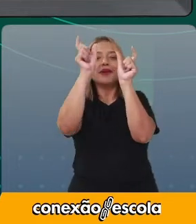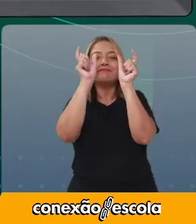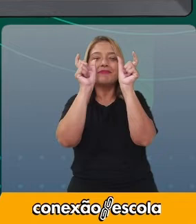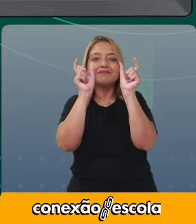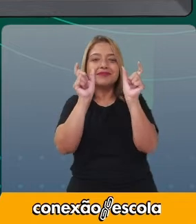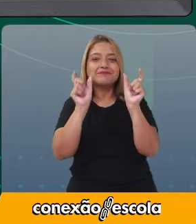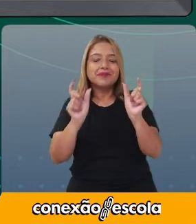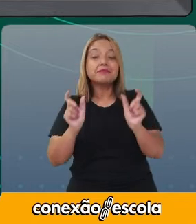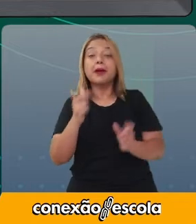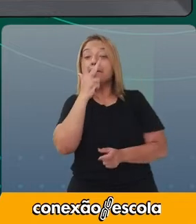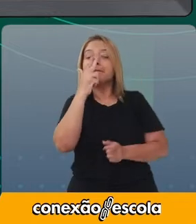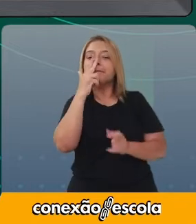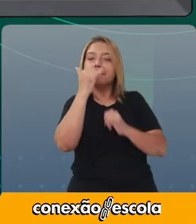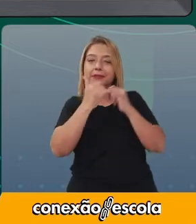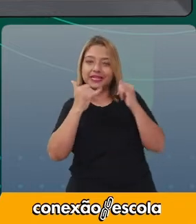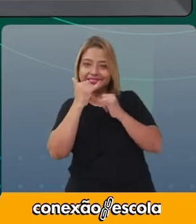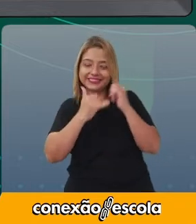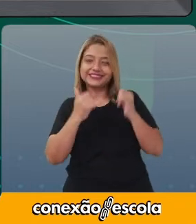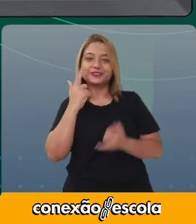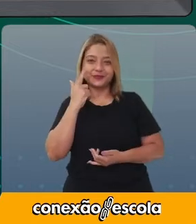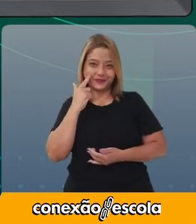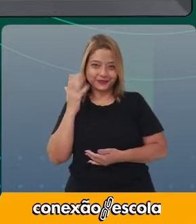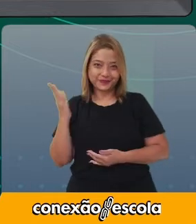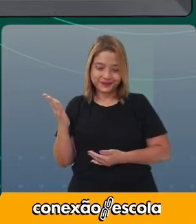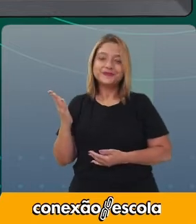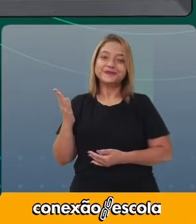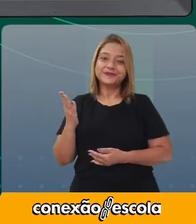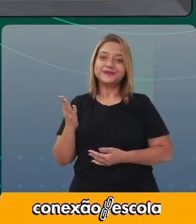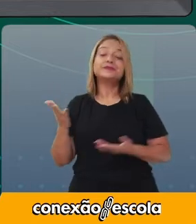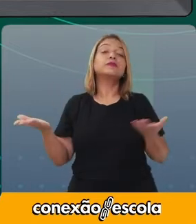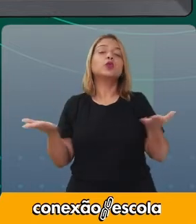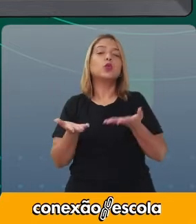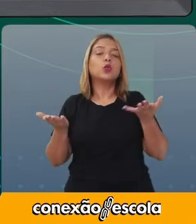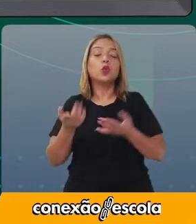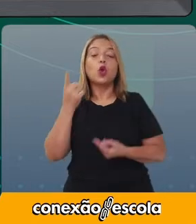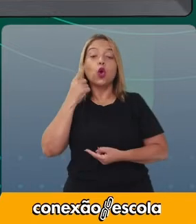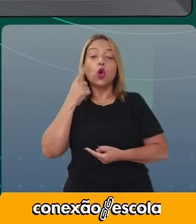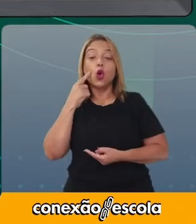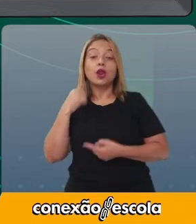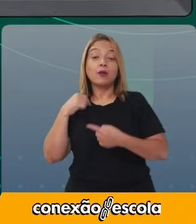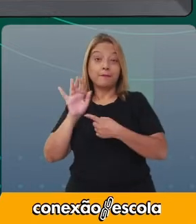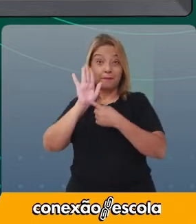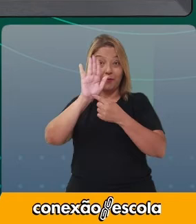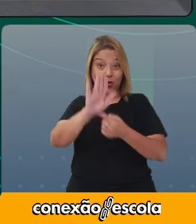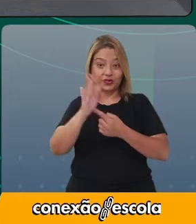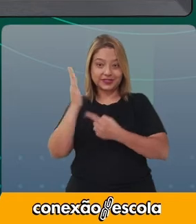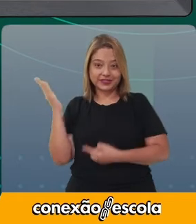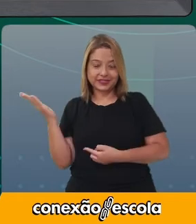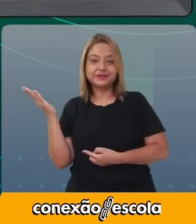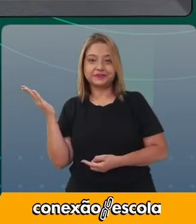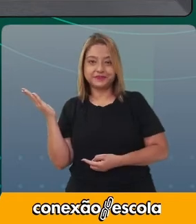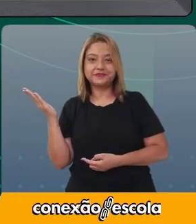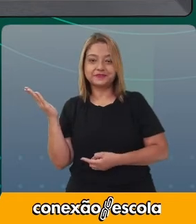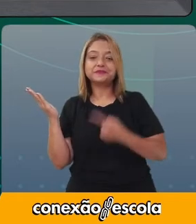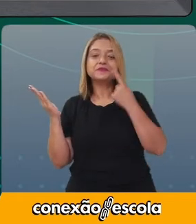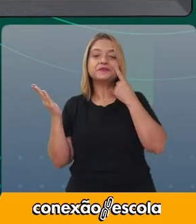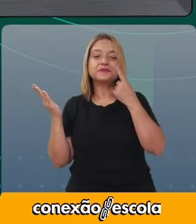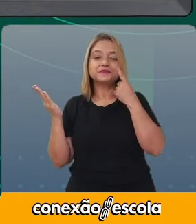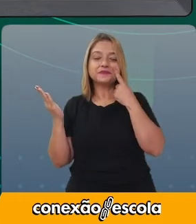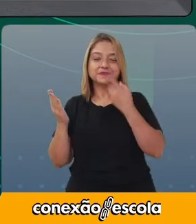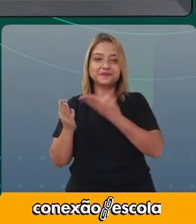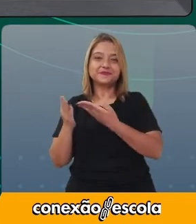pedacinhos parecidos. Olha, então a gente voltando um pouquinho no slide aqui, olha que legal, só para você